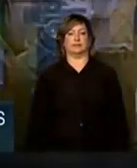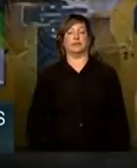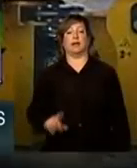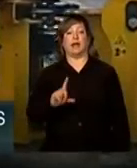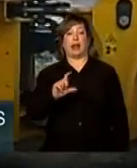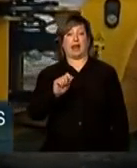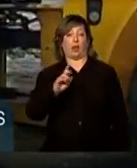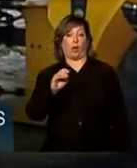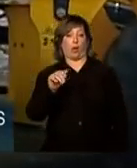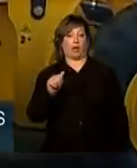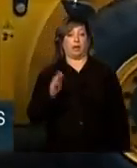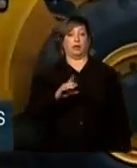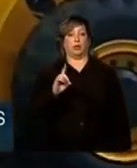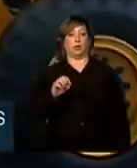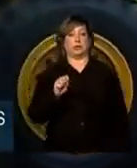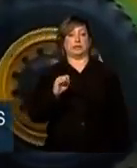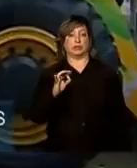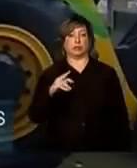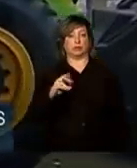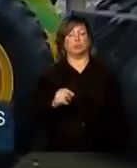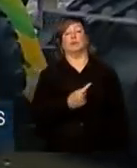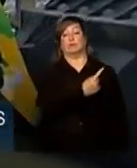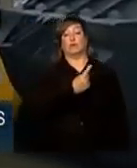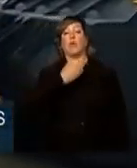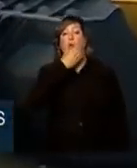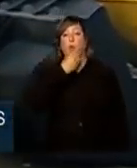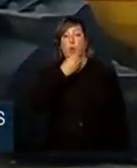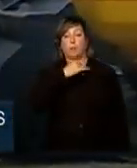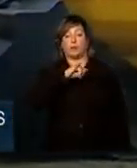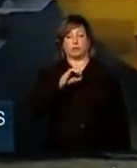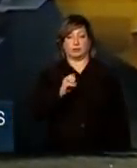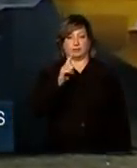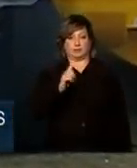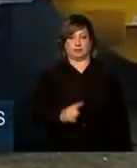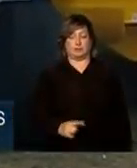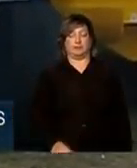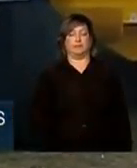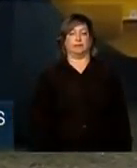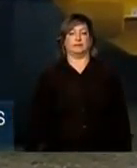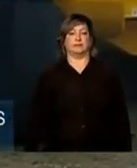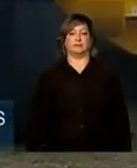Lagoa do Sítio, José de Arimateia Rabelo, Zé Simão;